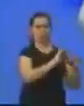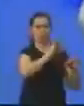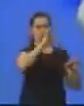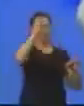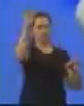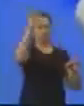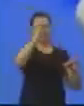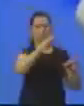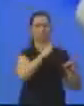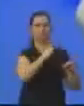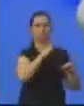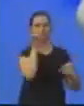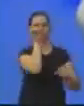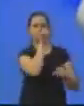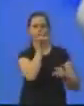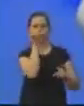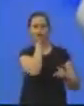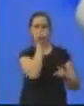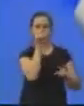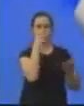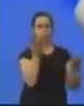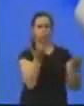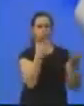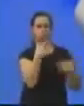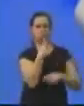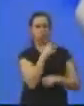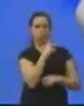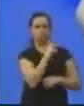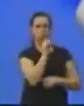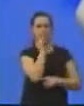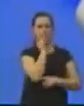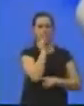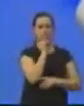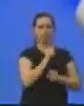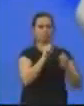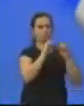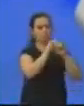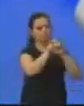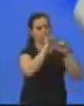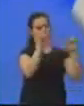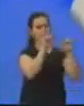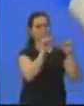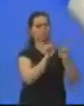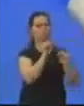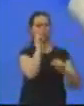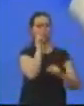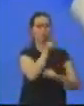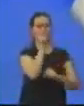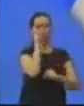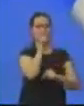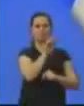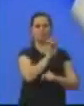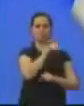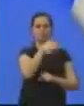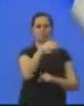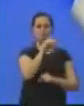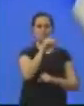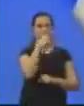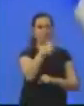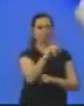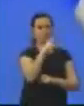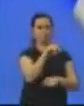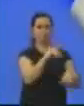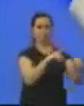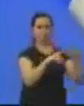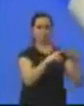que tem um lugar que ela tem um buraco. Isto é, eu vejo onde a função, que valor a função teria, para o